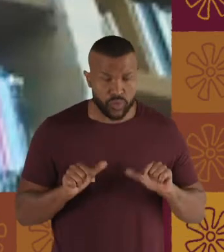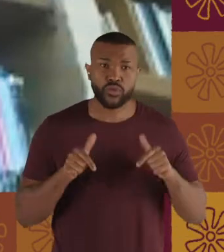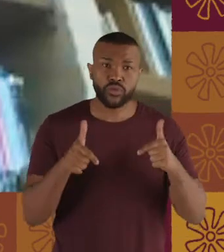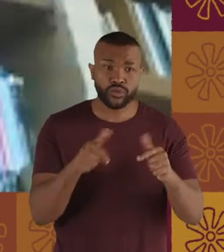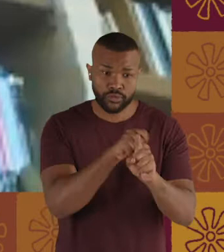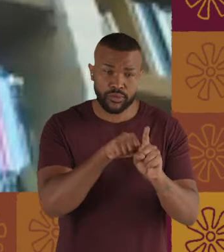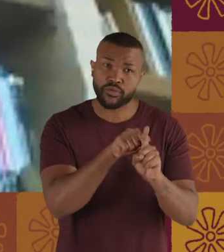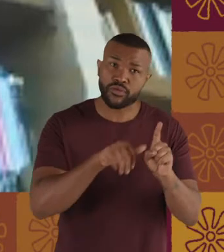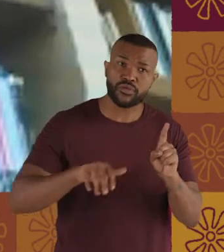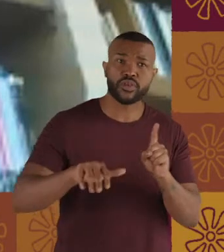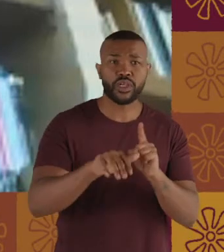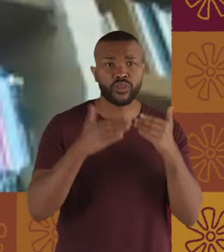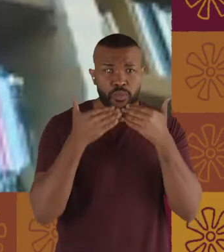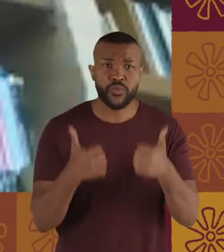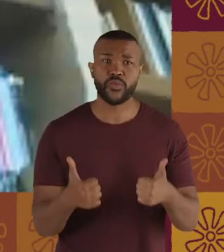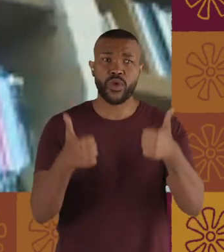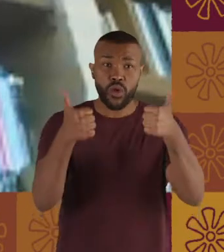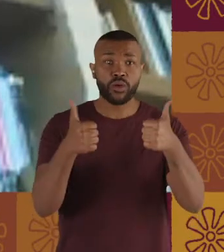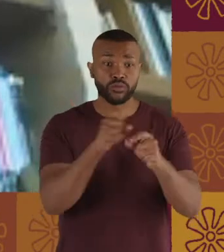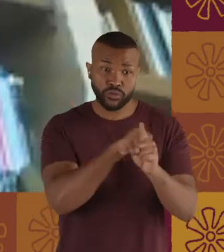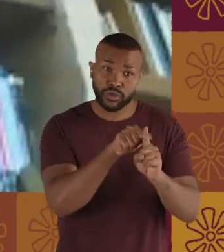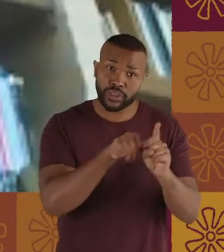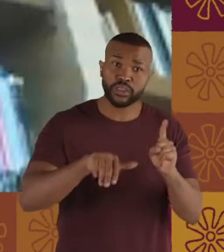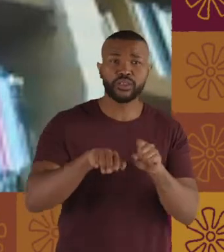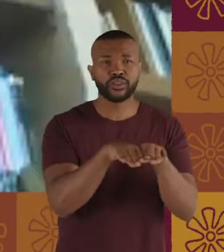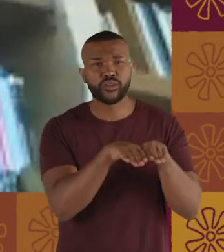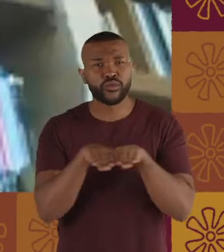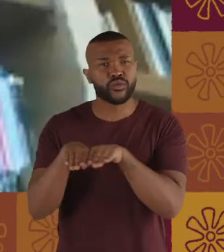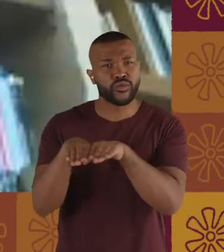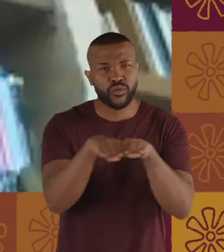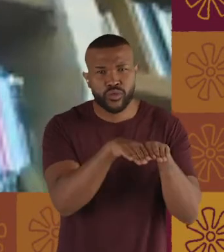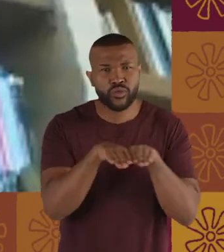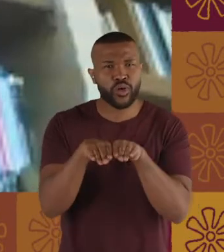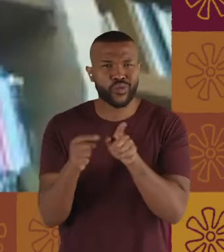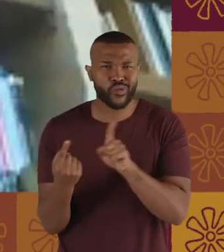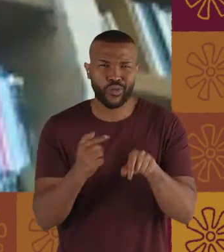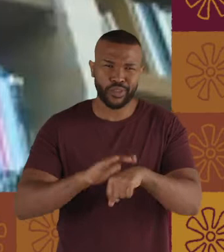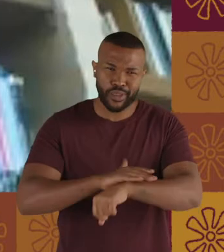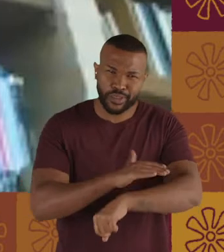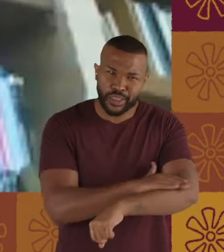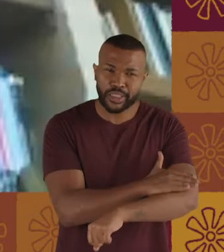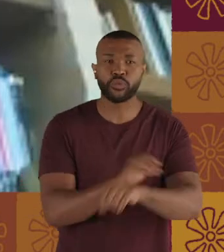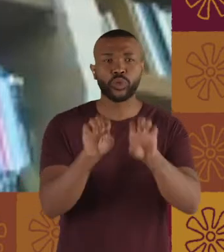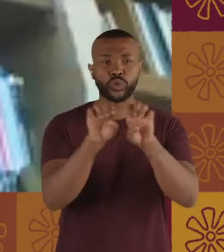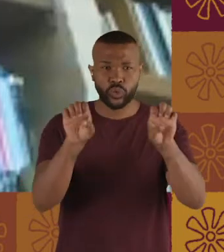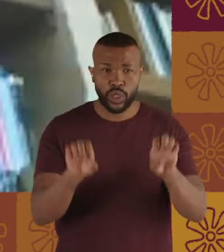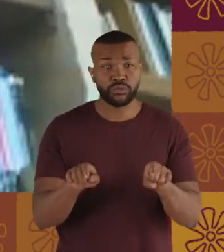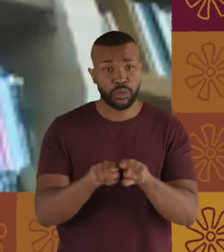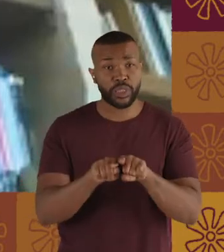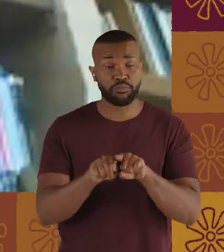numa luta por uma sociedade melhor, uma sociedade de iguais, uma sociedade que combata efetivamente o racismo